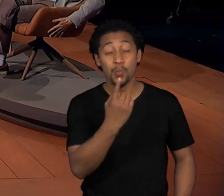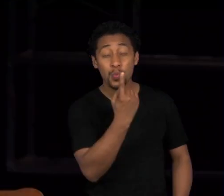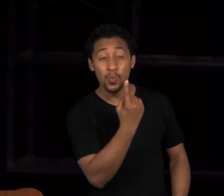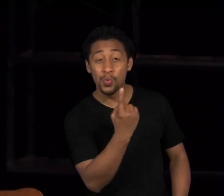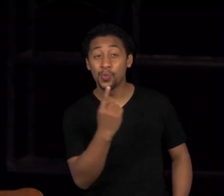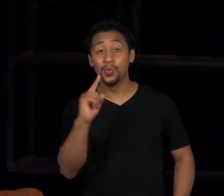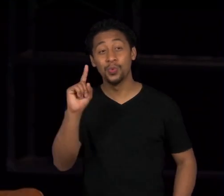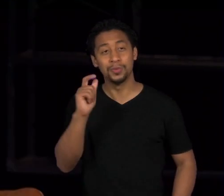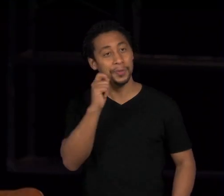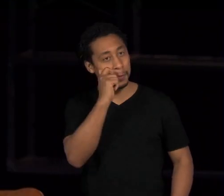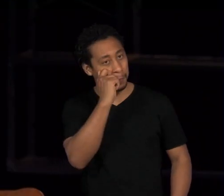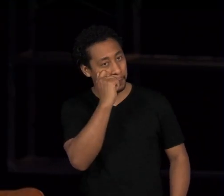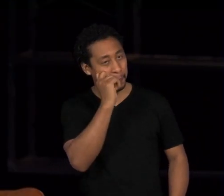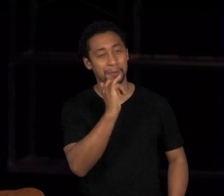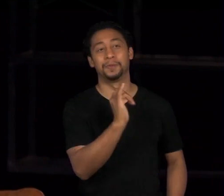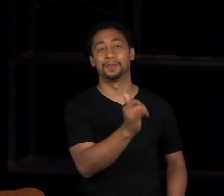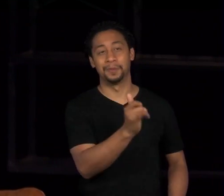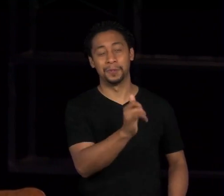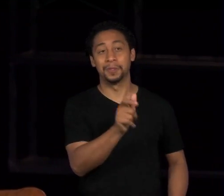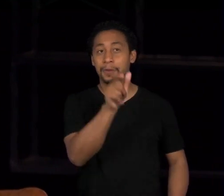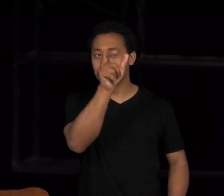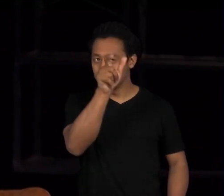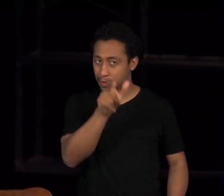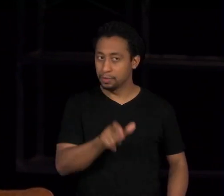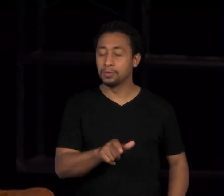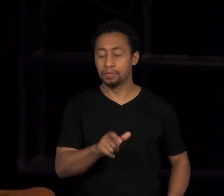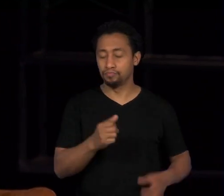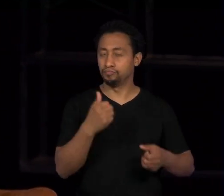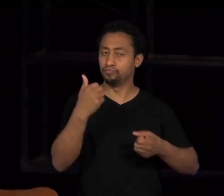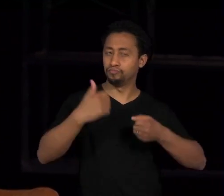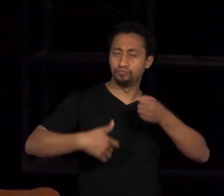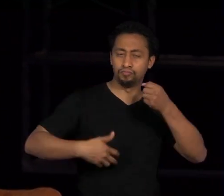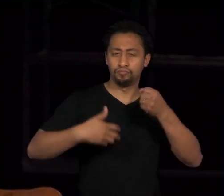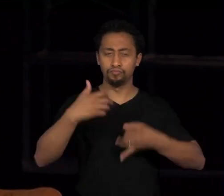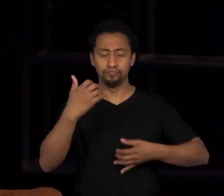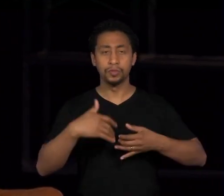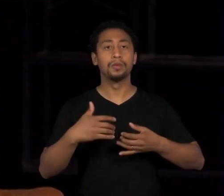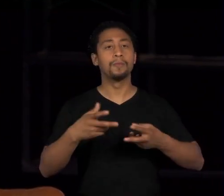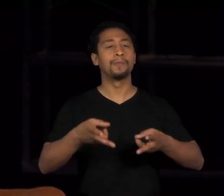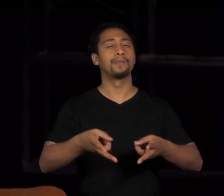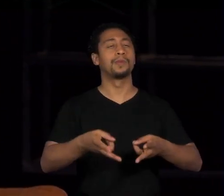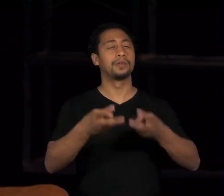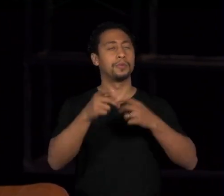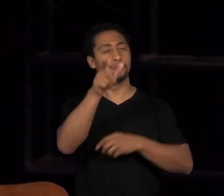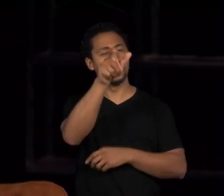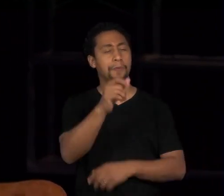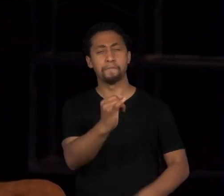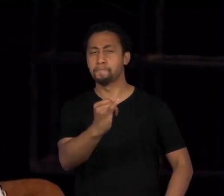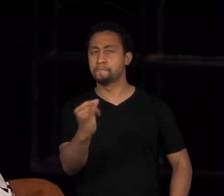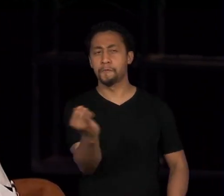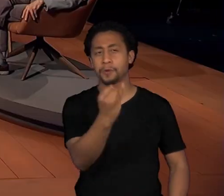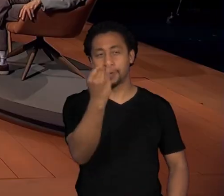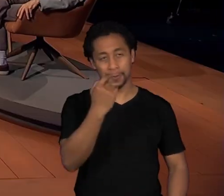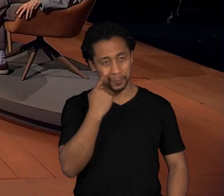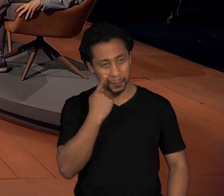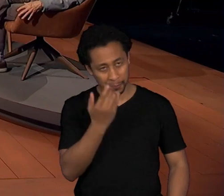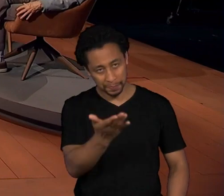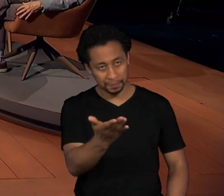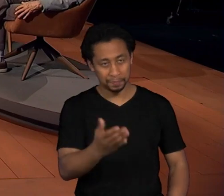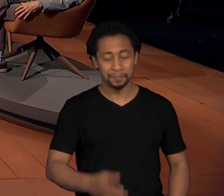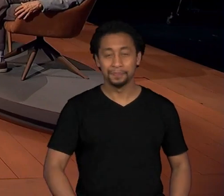depoimento que é de alguém que nos faz ver em você muito mais do que esse artista importante que você é olha